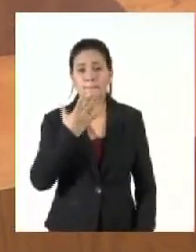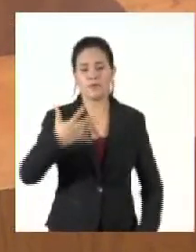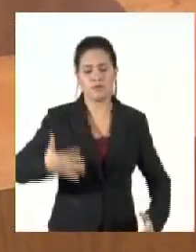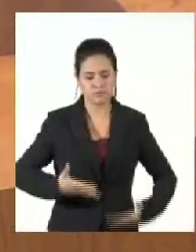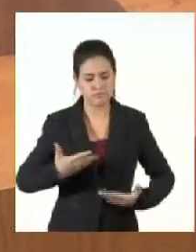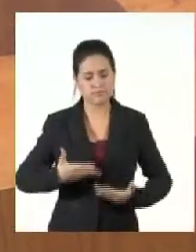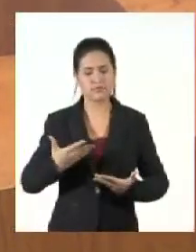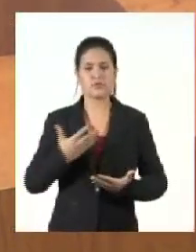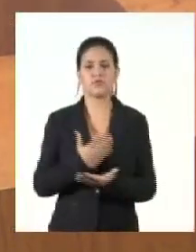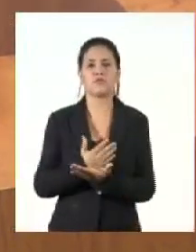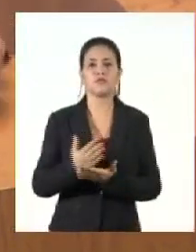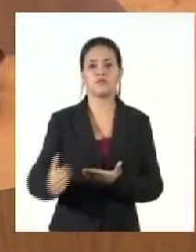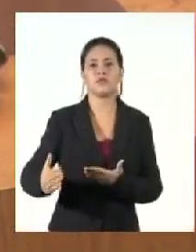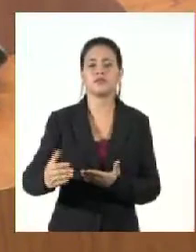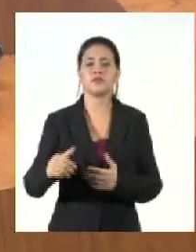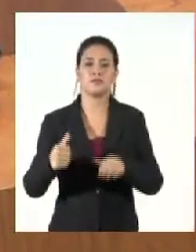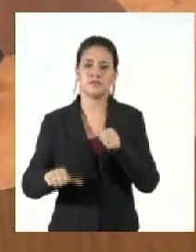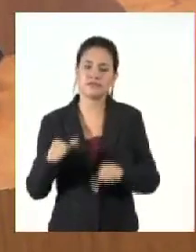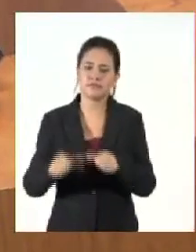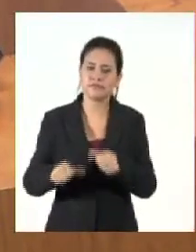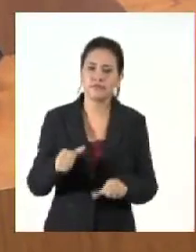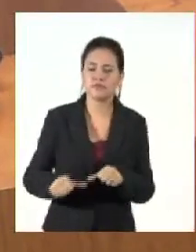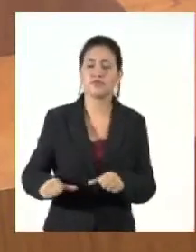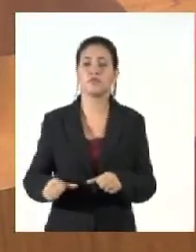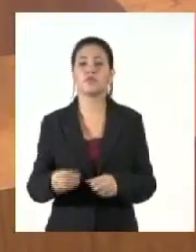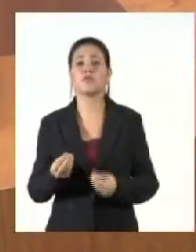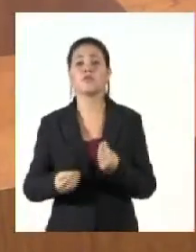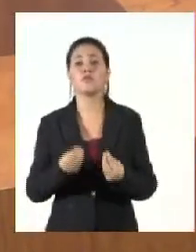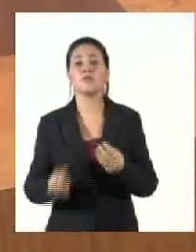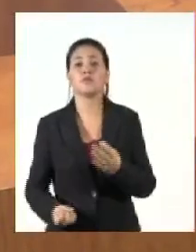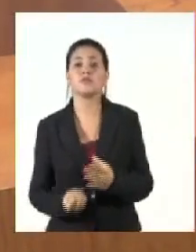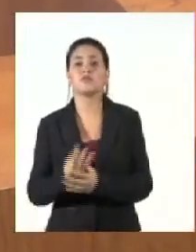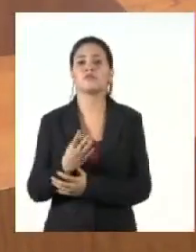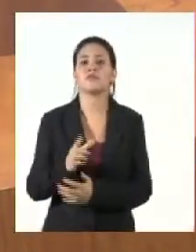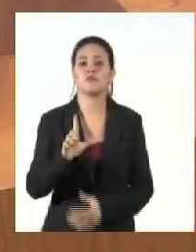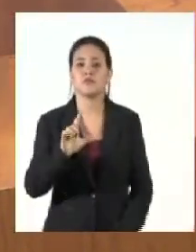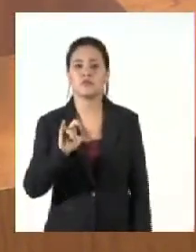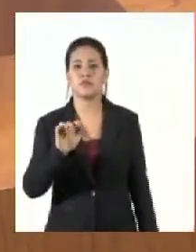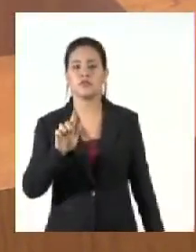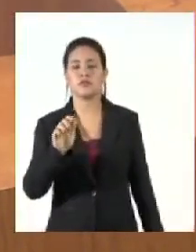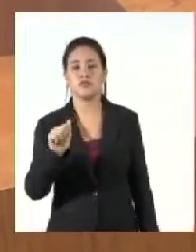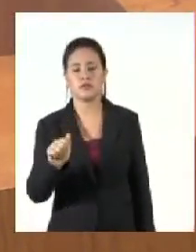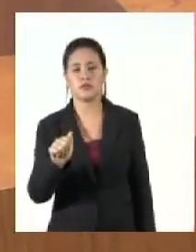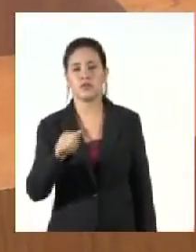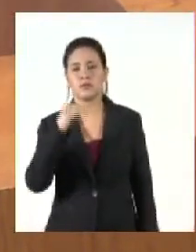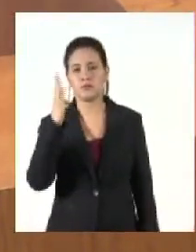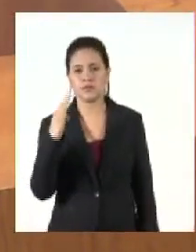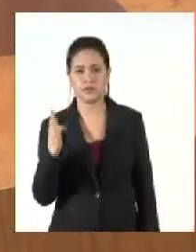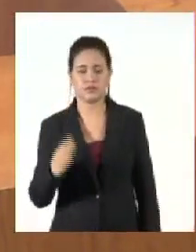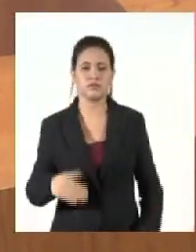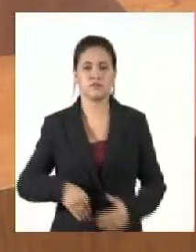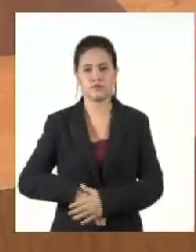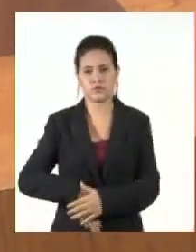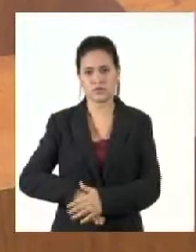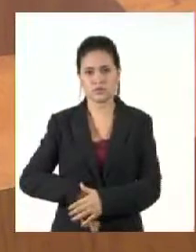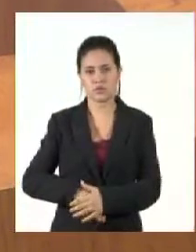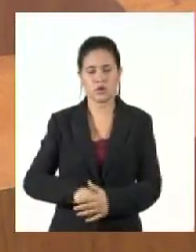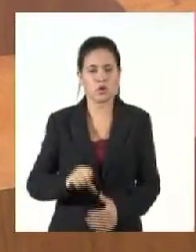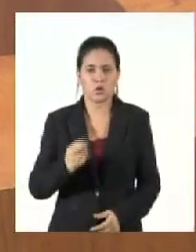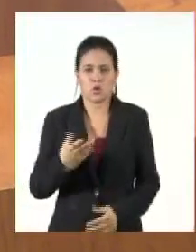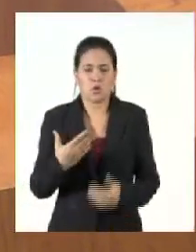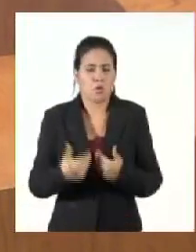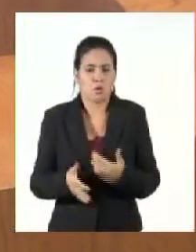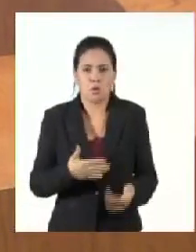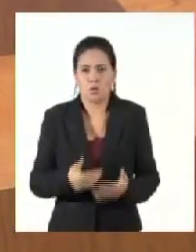da criação da Liga Brasileira de Futebol, ou qualquer outro nome que venha a ter. Essa é a